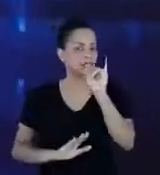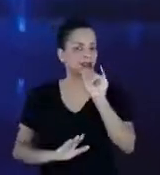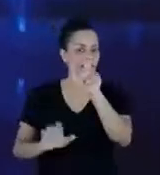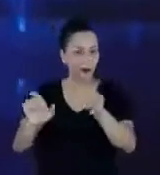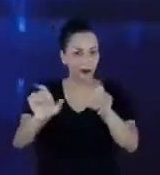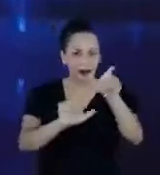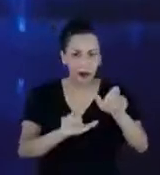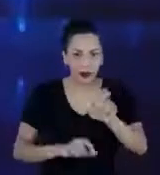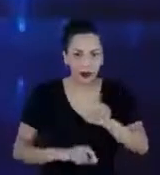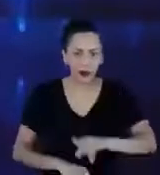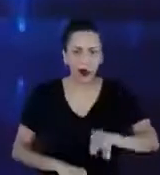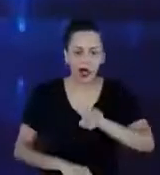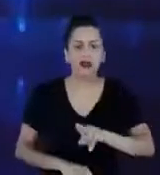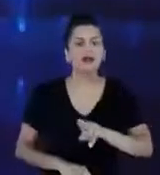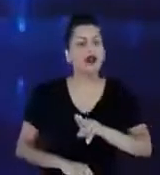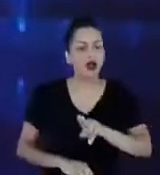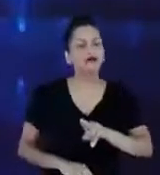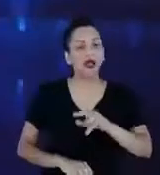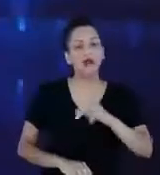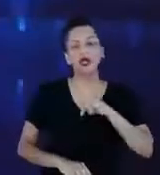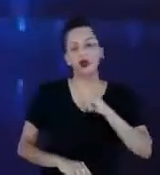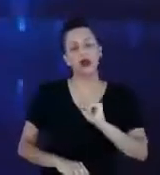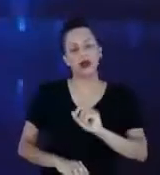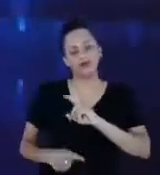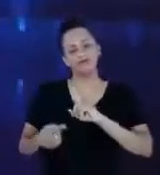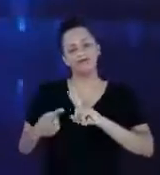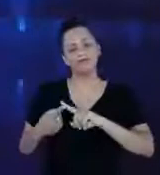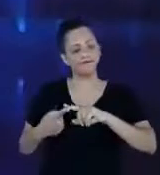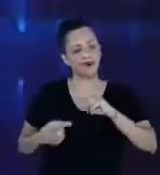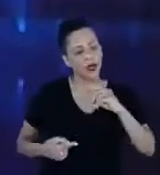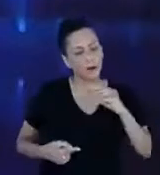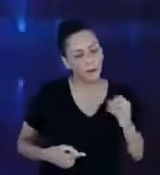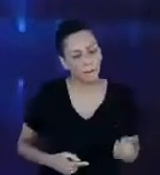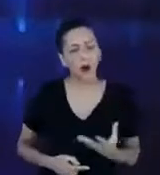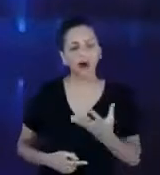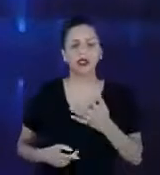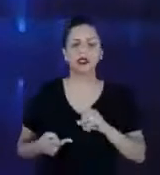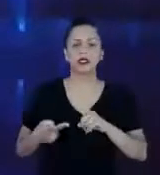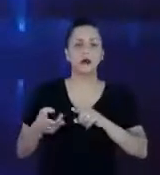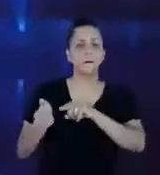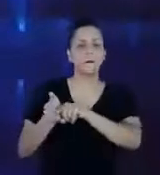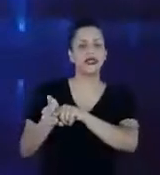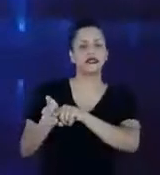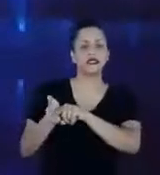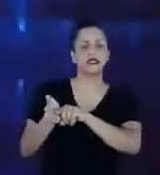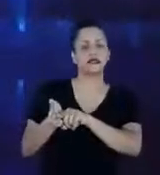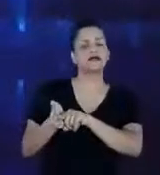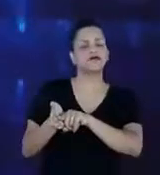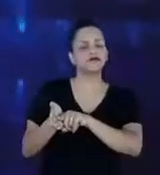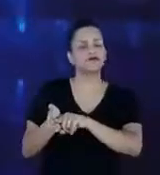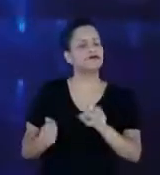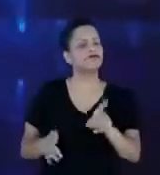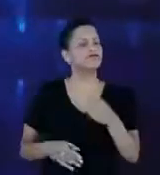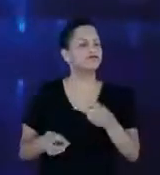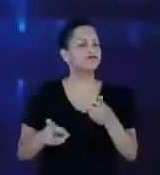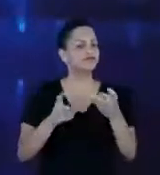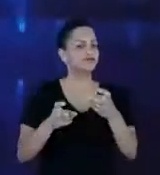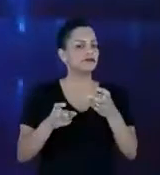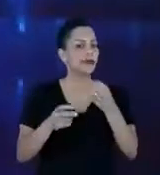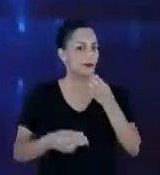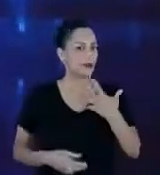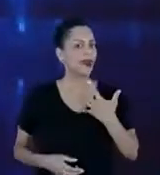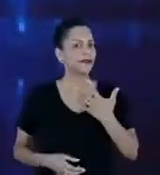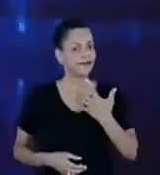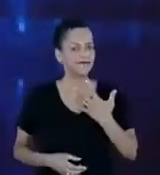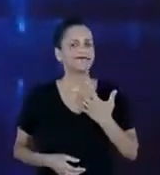pela necessidade da modernização, passa pela necessidade da pesquisa. E a gente vê com muito bons olhos essa abertura que o